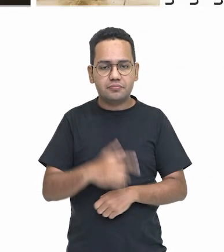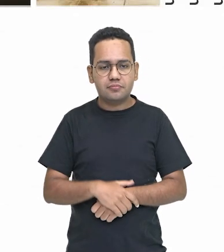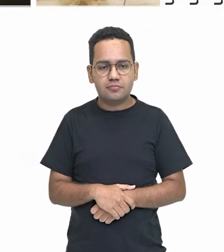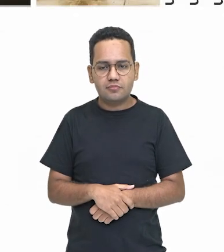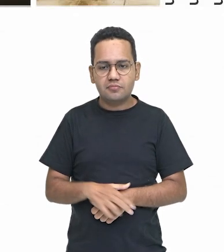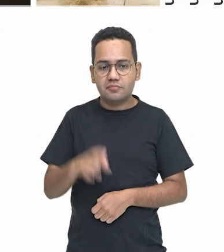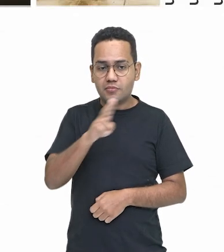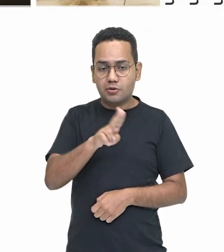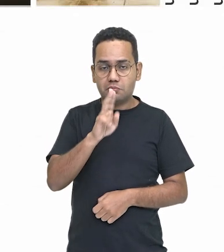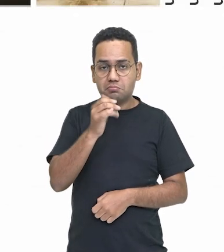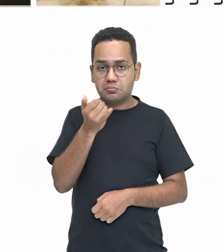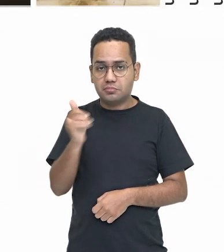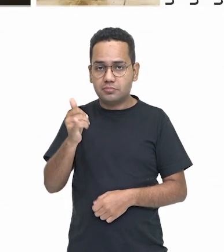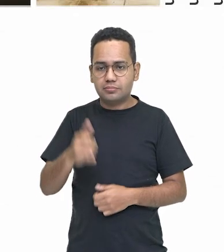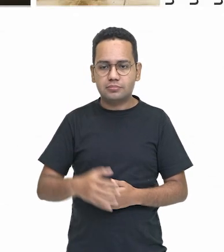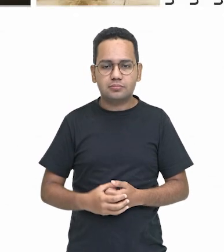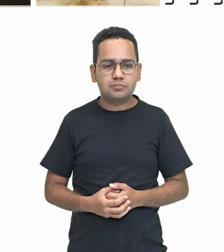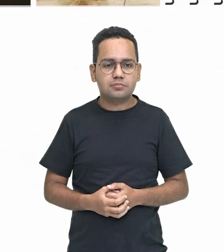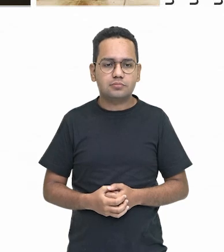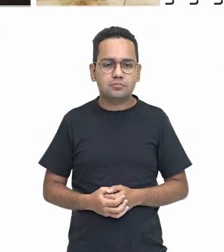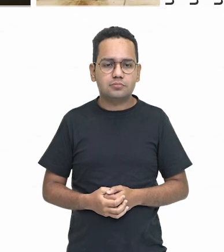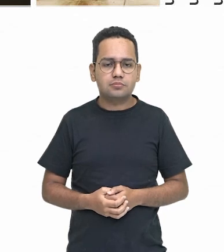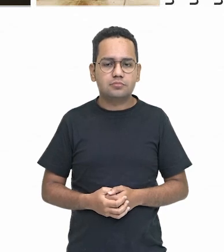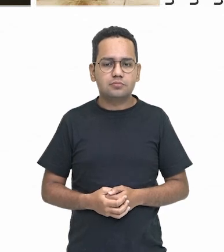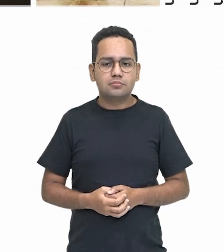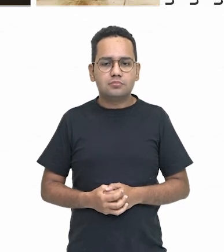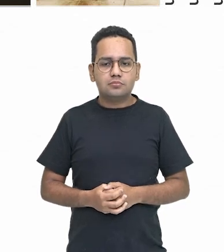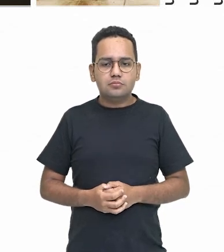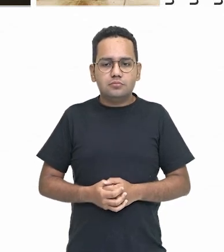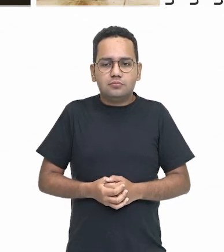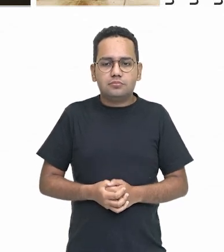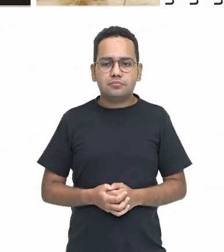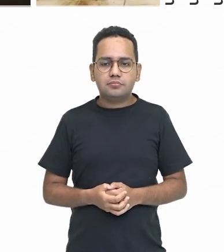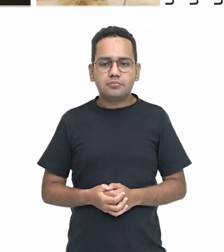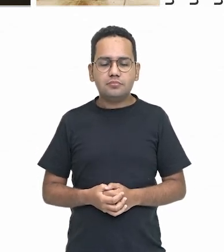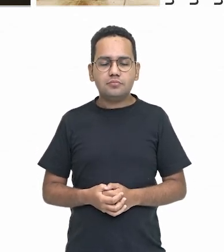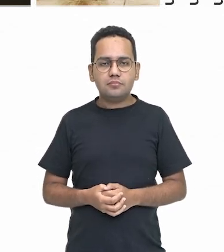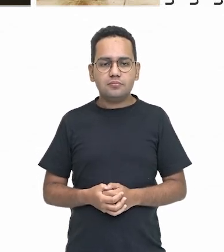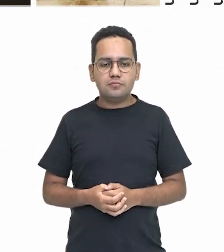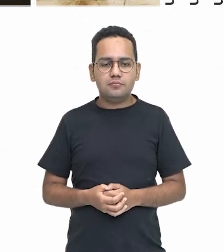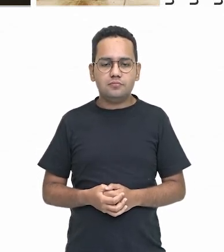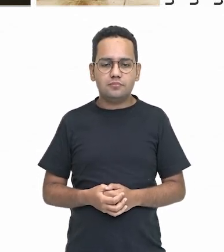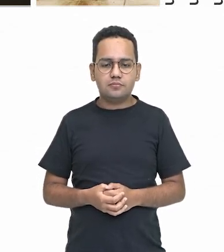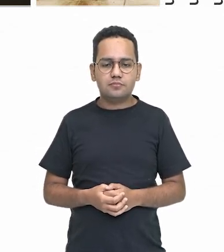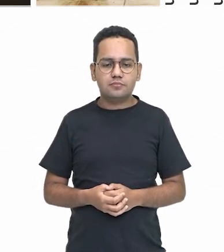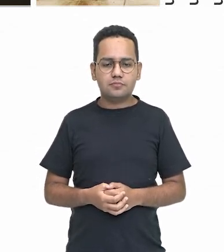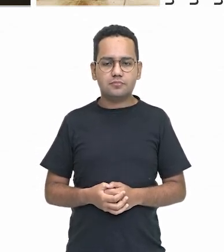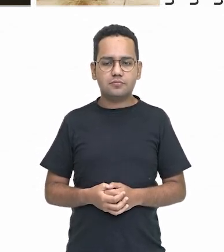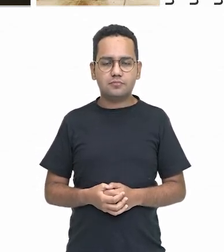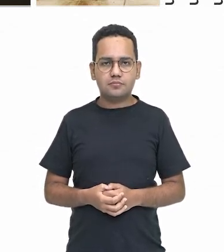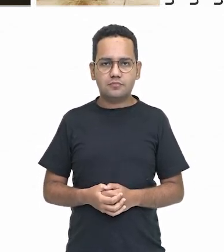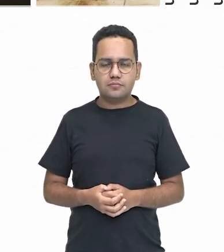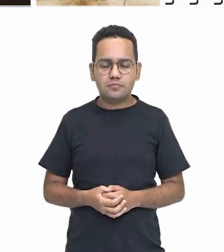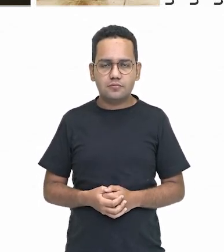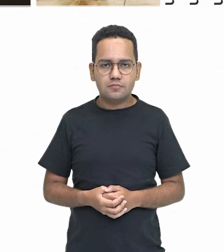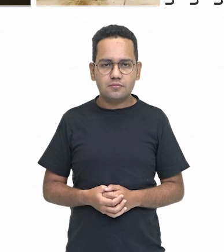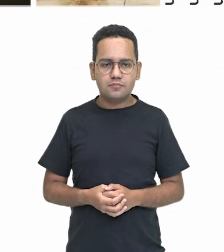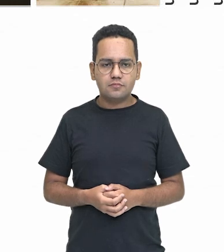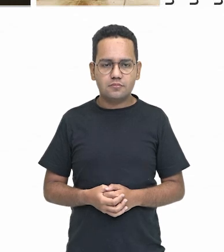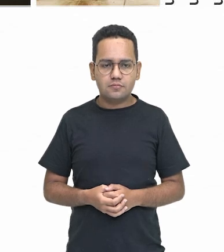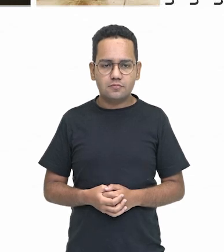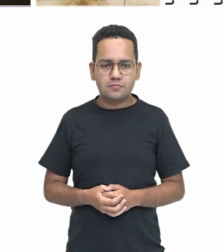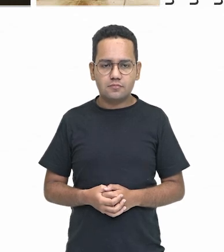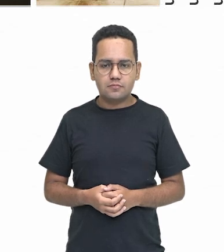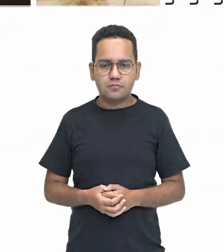Olha só, é importante a gente entender como é que